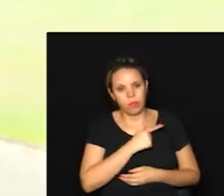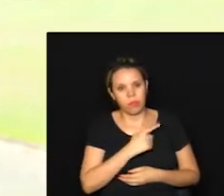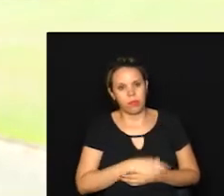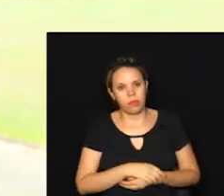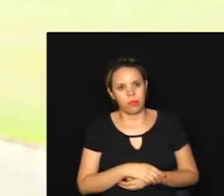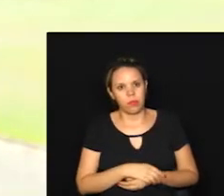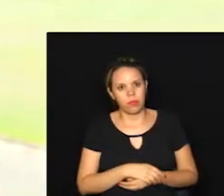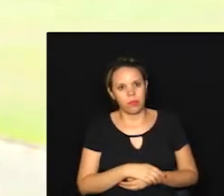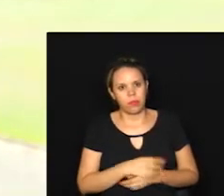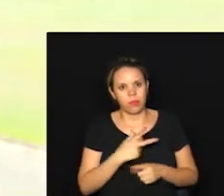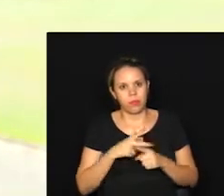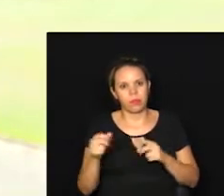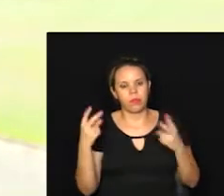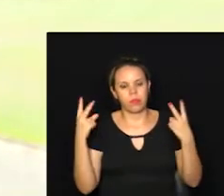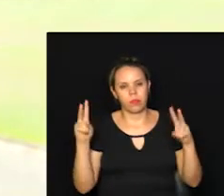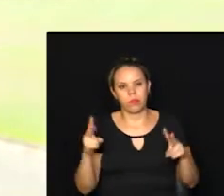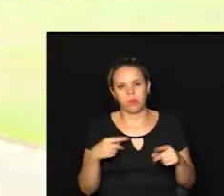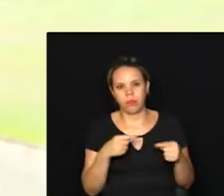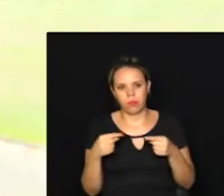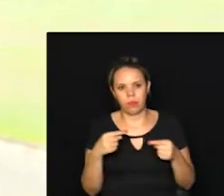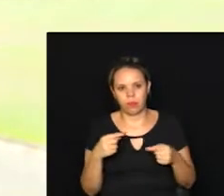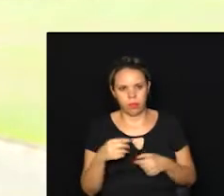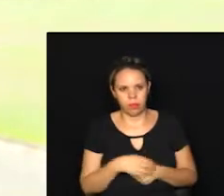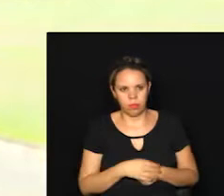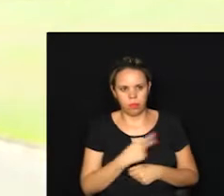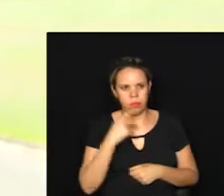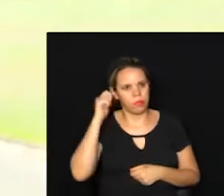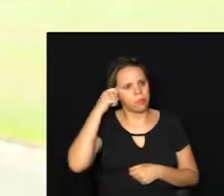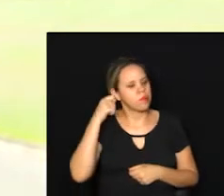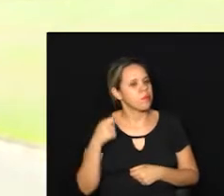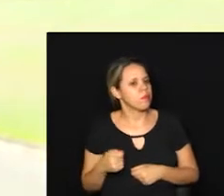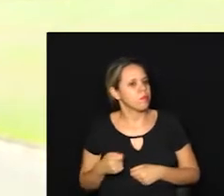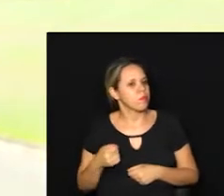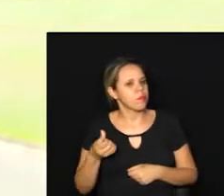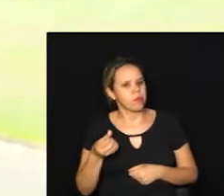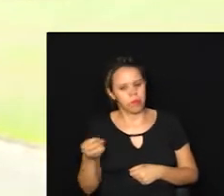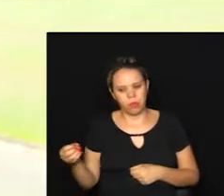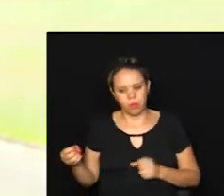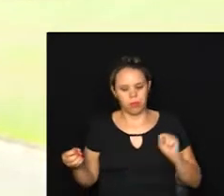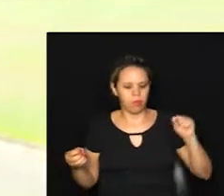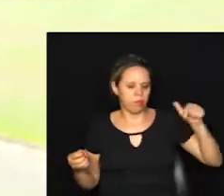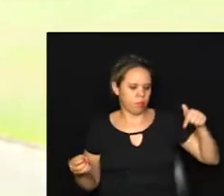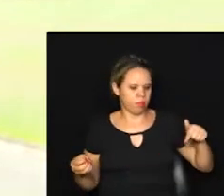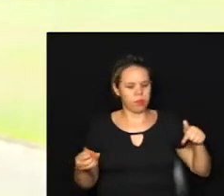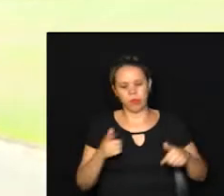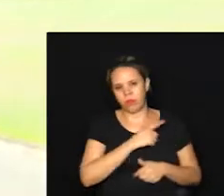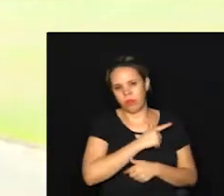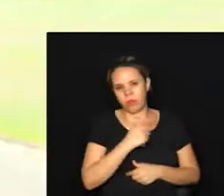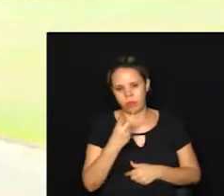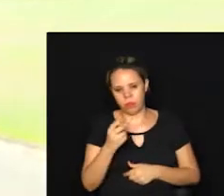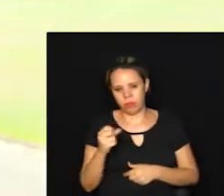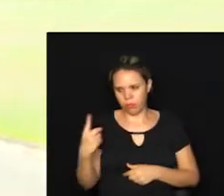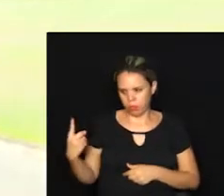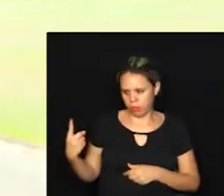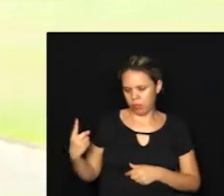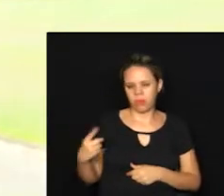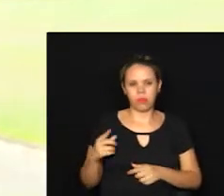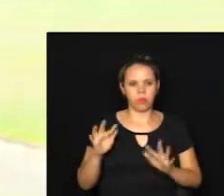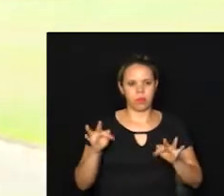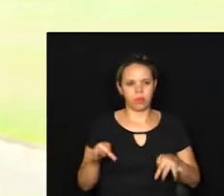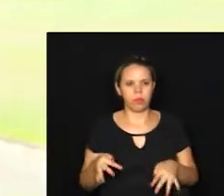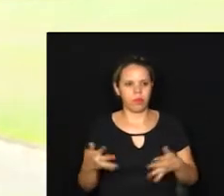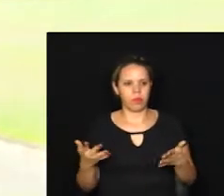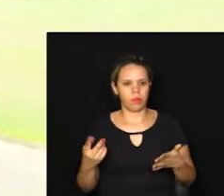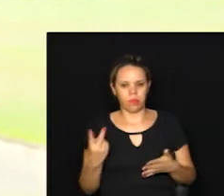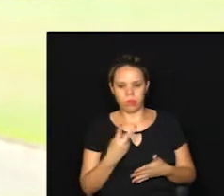que venceu-se o derby. A Ponte foi em 60 e 87, o Guarani em 2001, e no final os